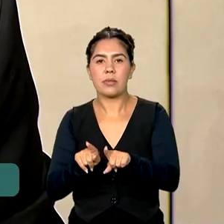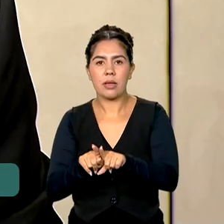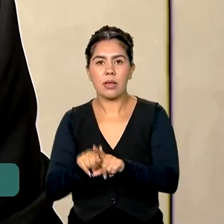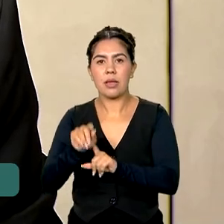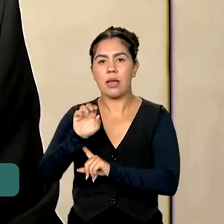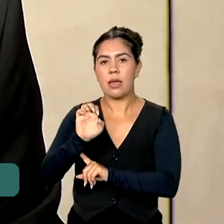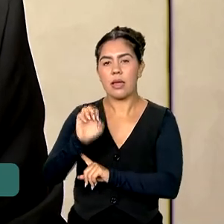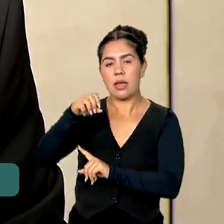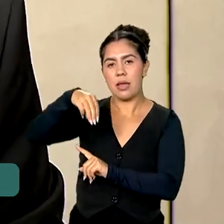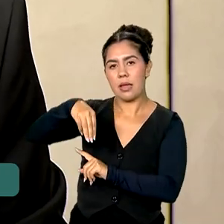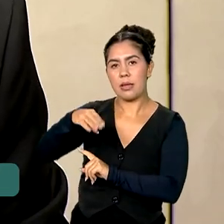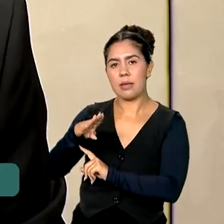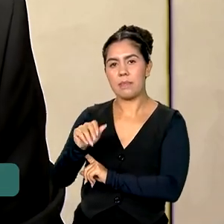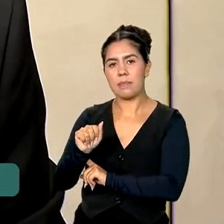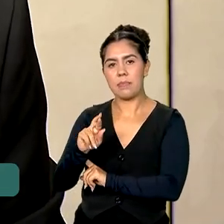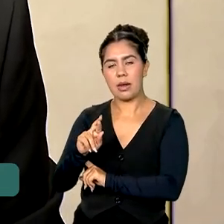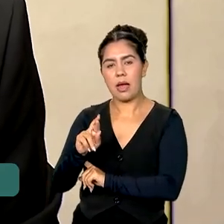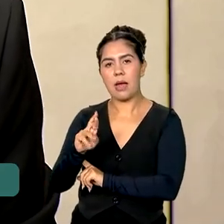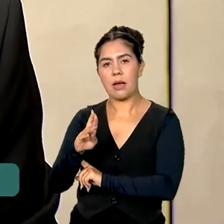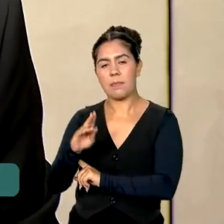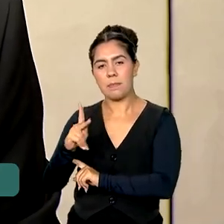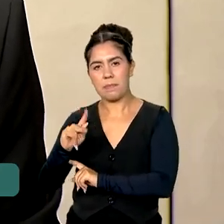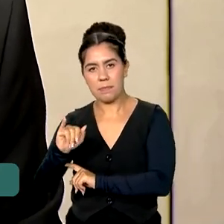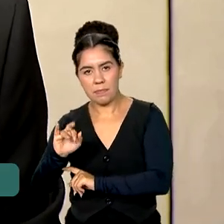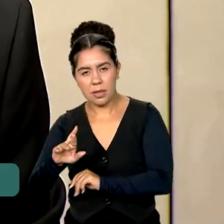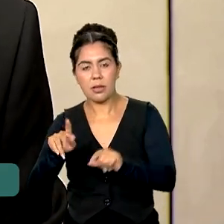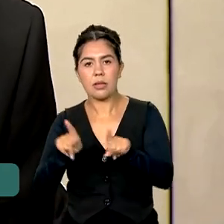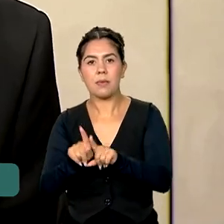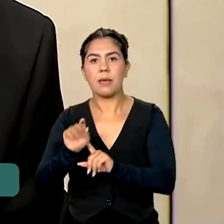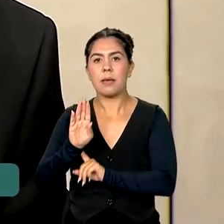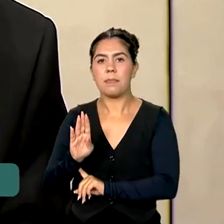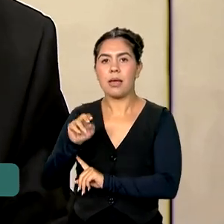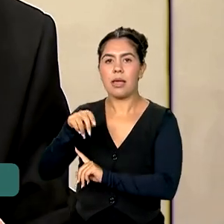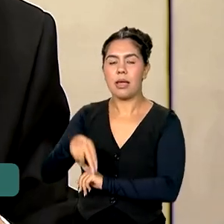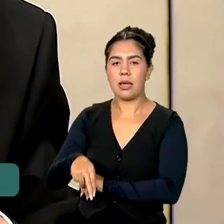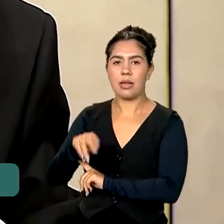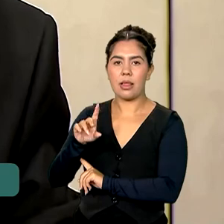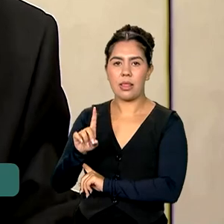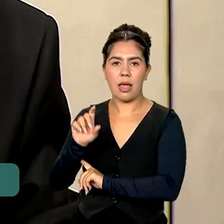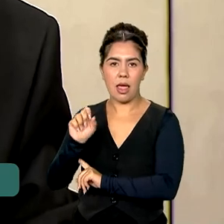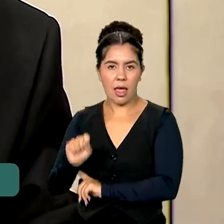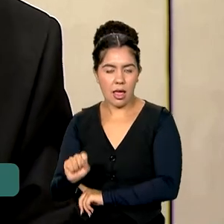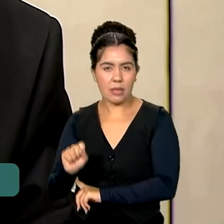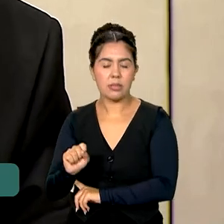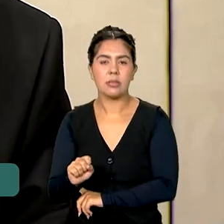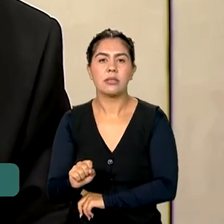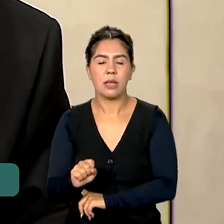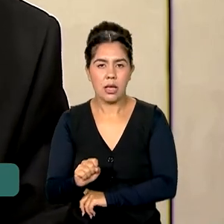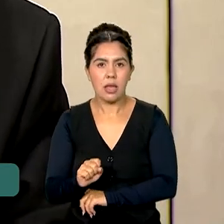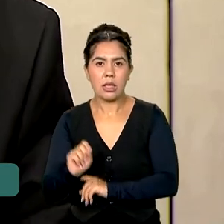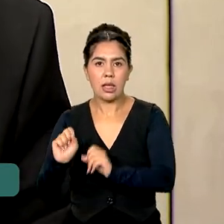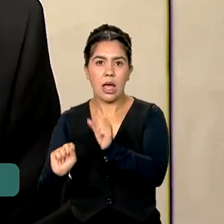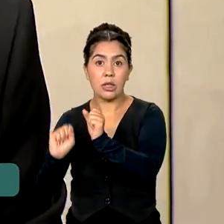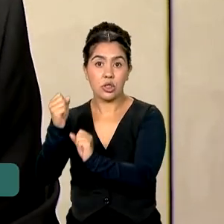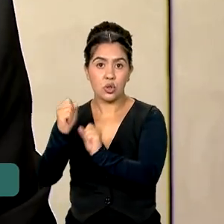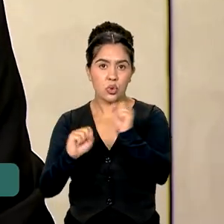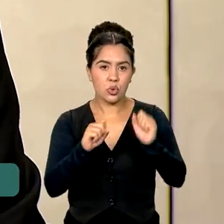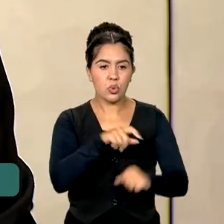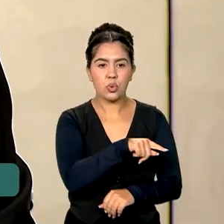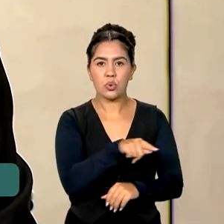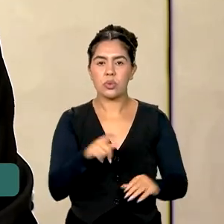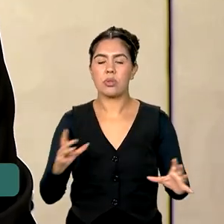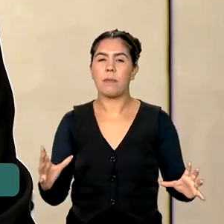BNDS com uma meta de quase 100.000 indústrias presencialmente mais